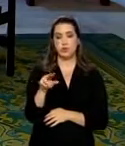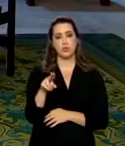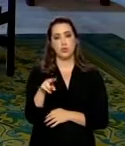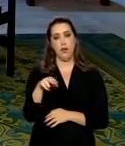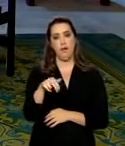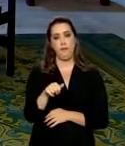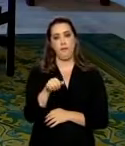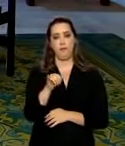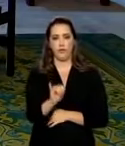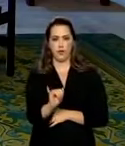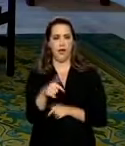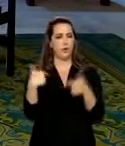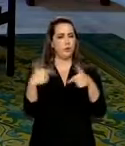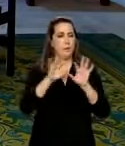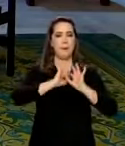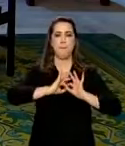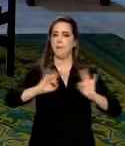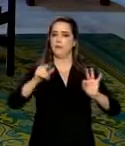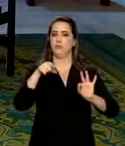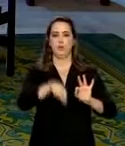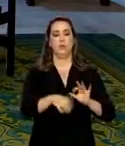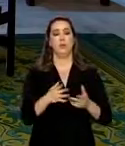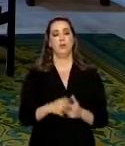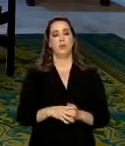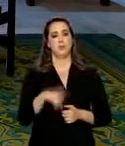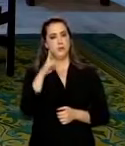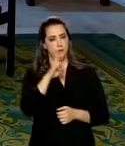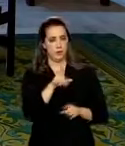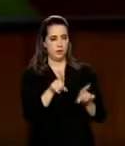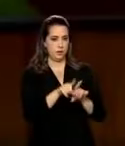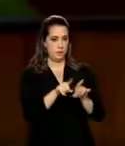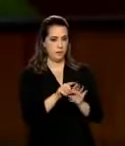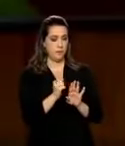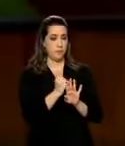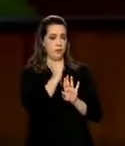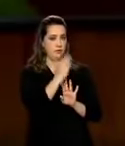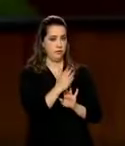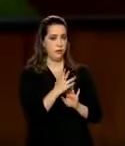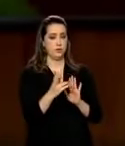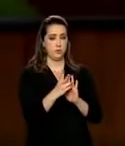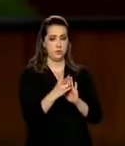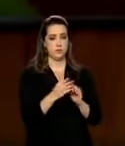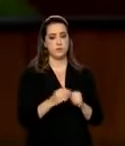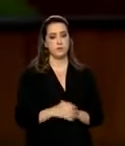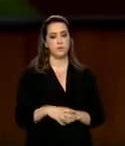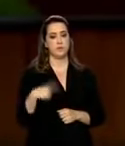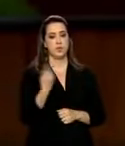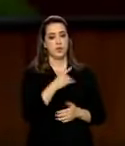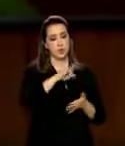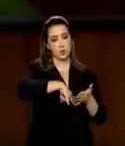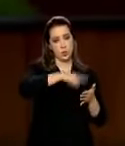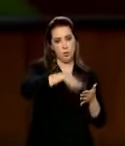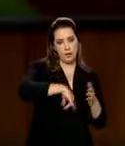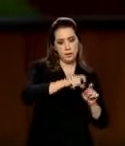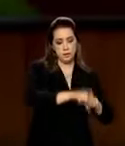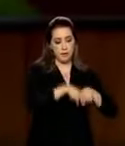trabalho excepcional nessa área. Você vê também, né, fora dos índios. Nós estamos distribuindo aqui títulos da reforma